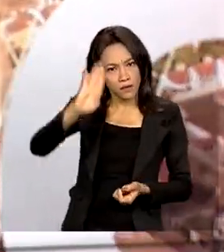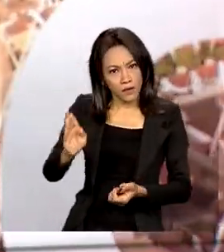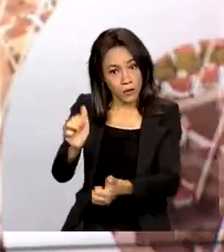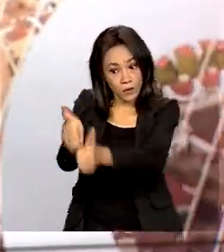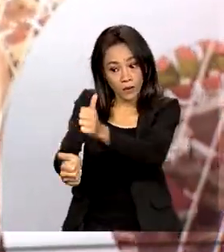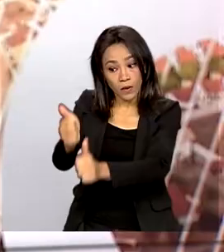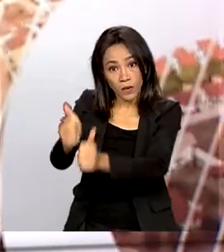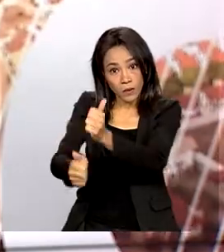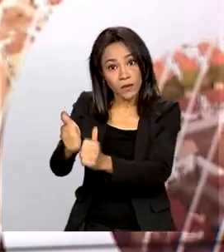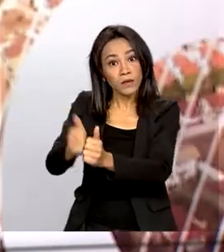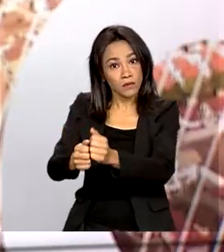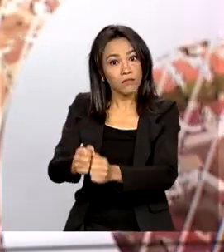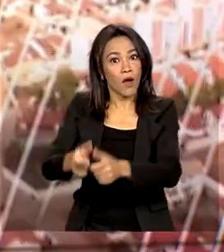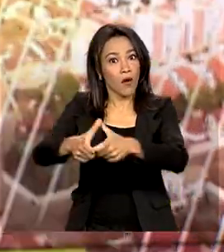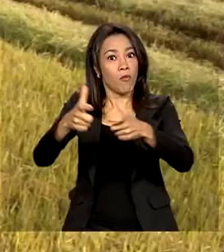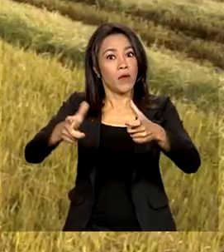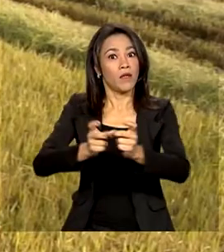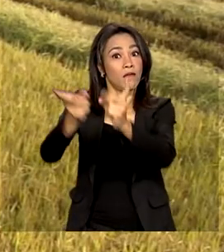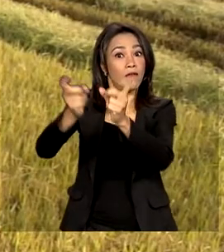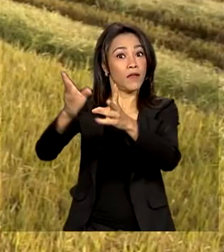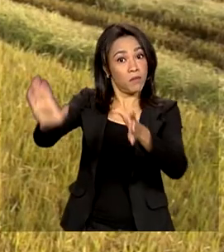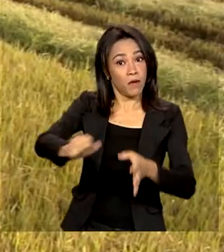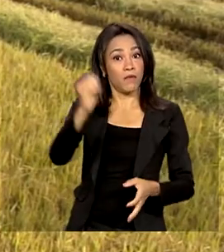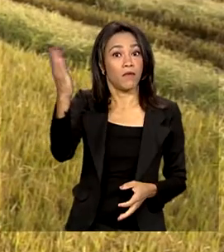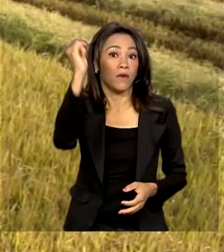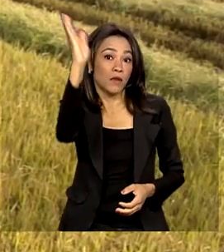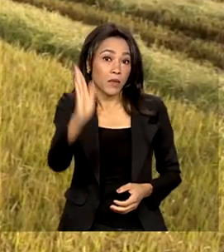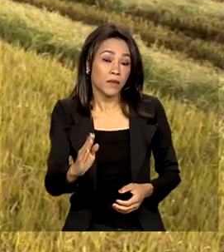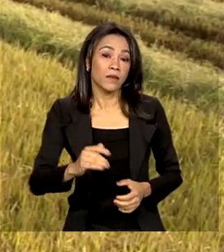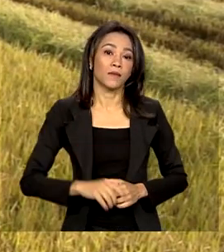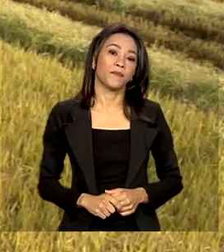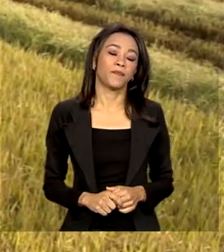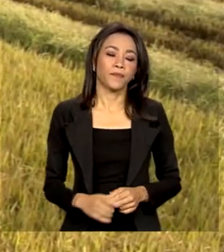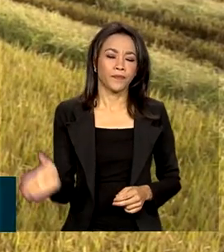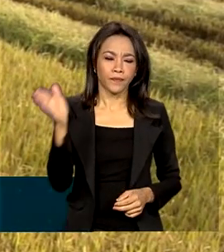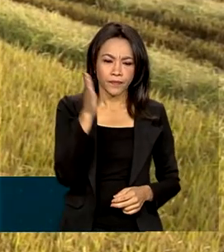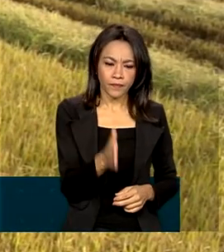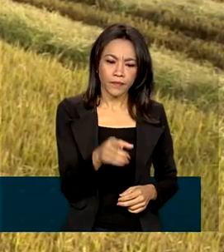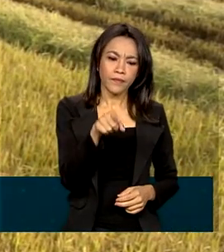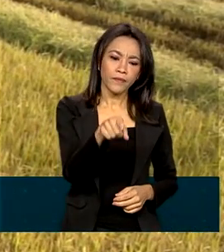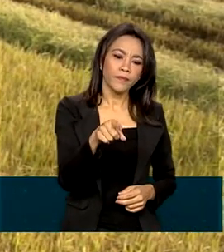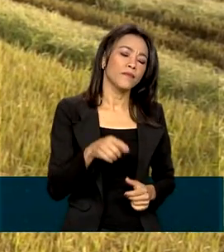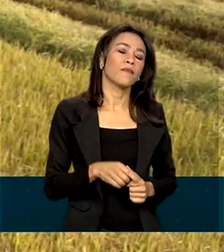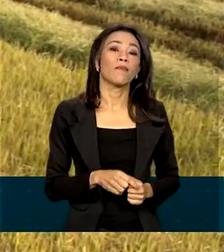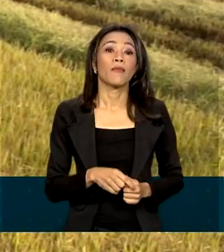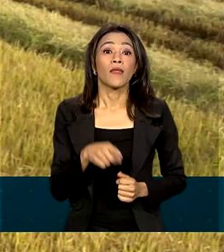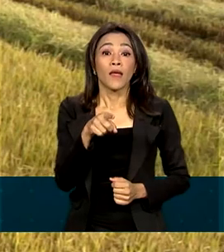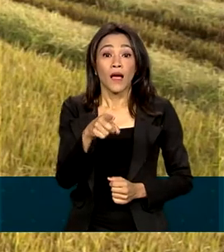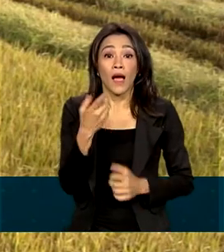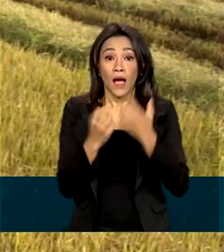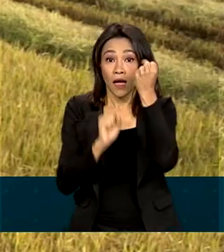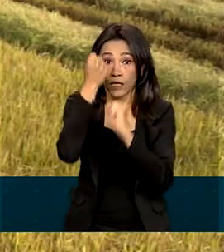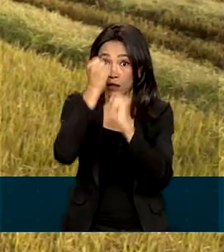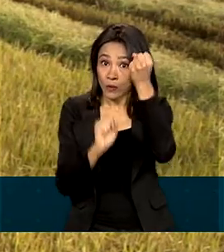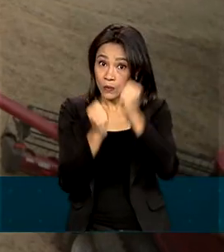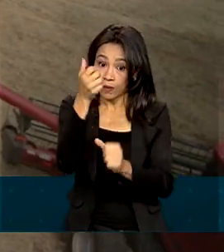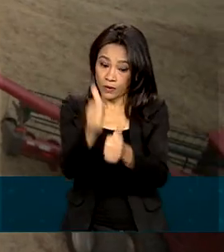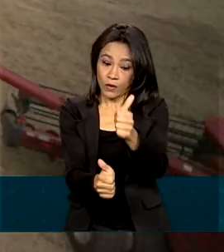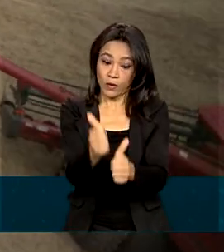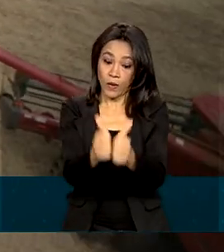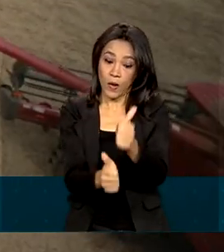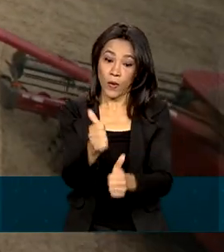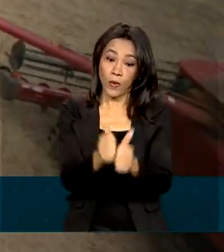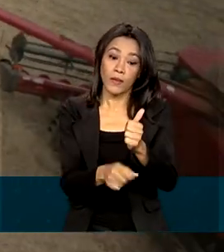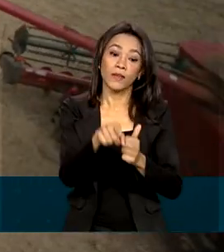aumento das vendas ao exterior. Segundo a estimativa da Associação Brasileira da Indústria do Arroz, ABIARROZ,